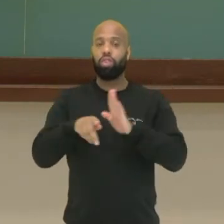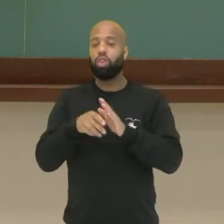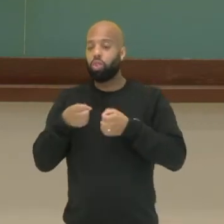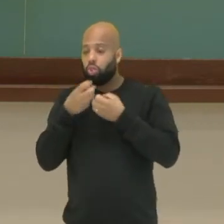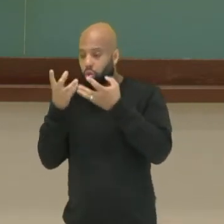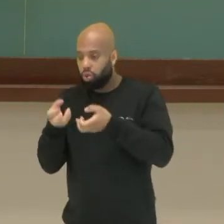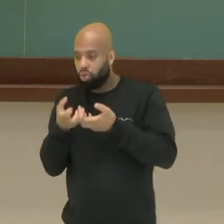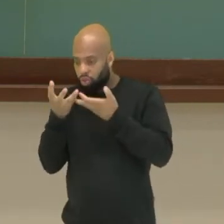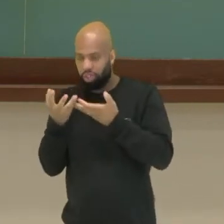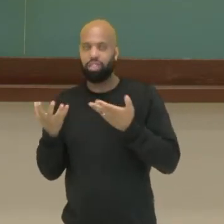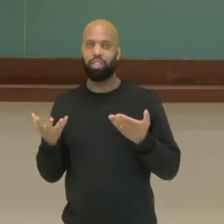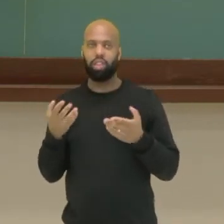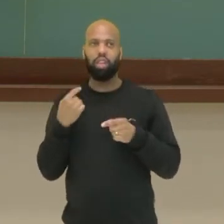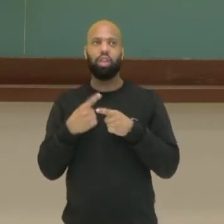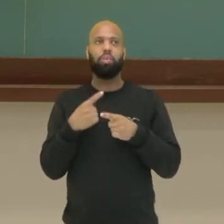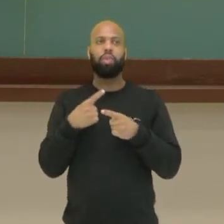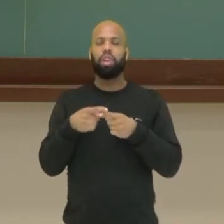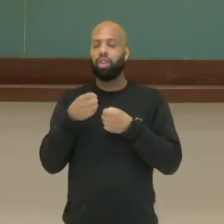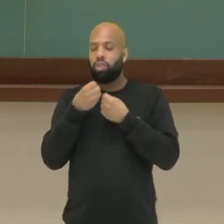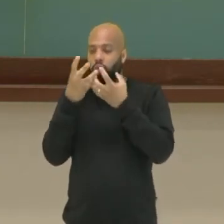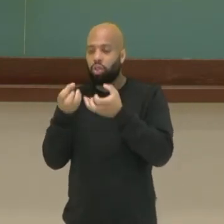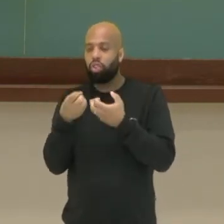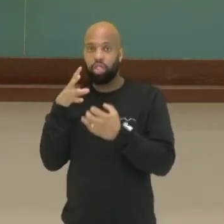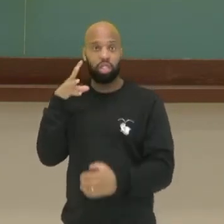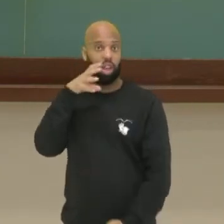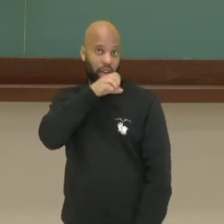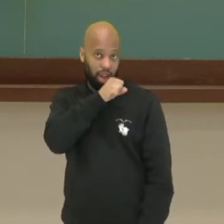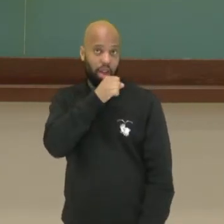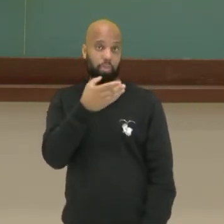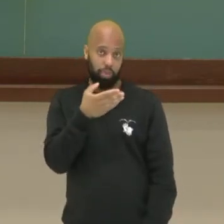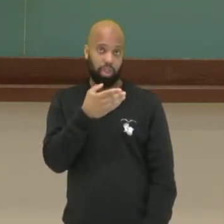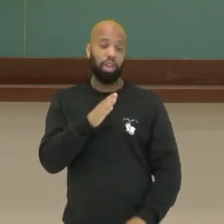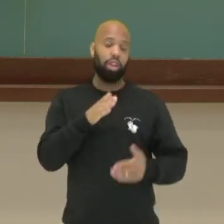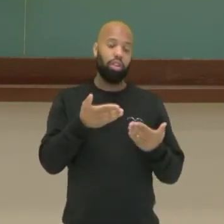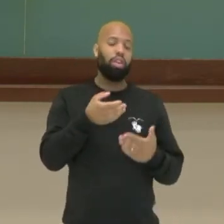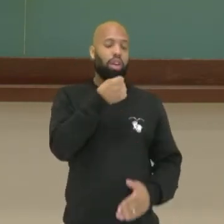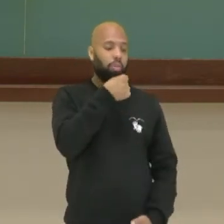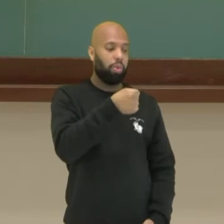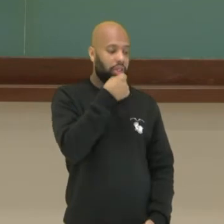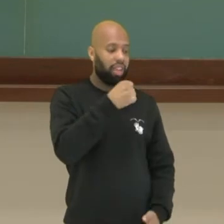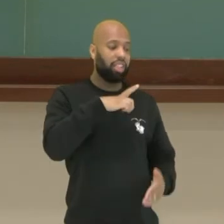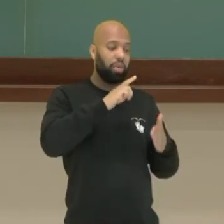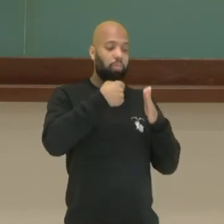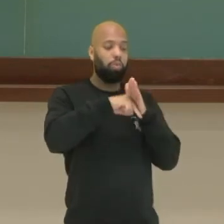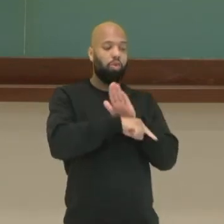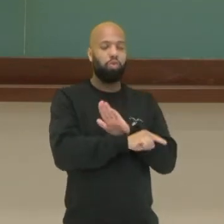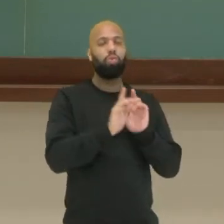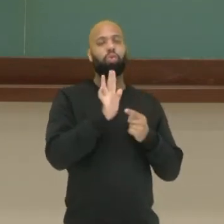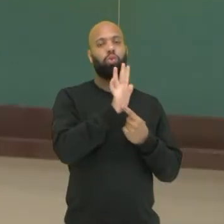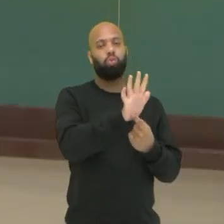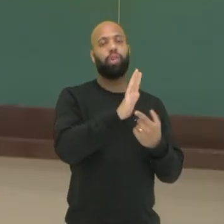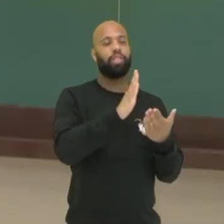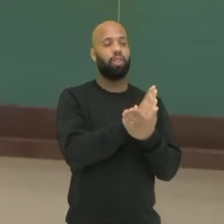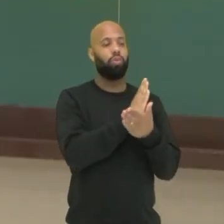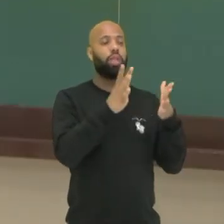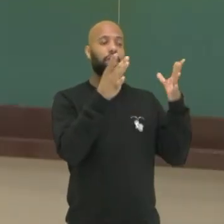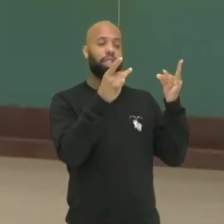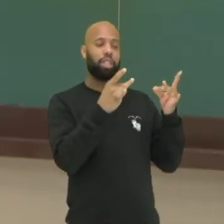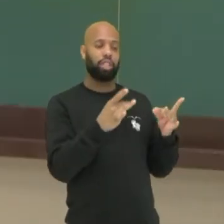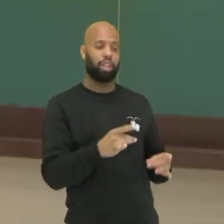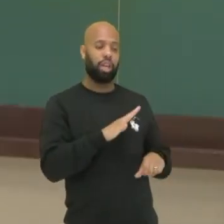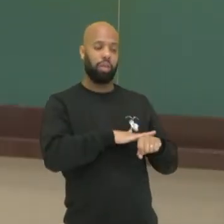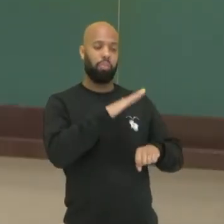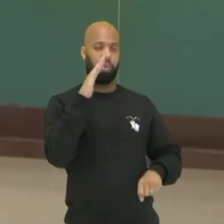objetiva, ela é mais rápida. A reportagem ela se aprofunda, você viu o que nós tínhamos ali,